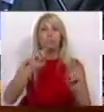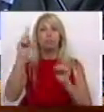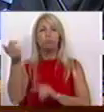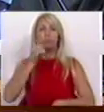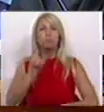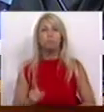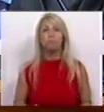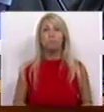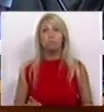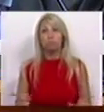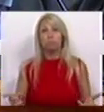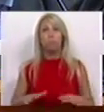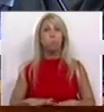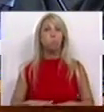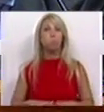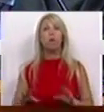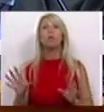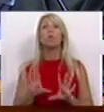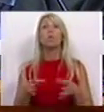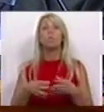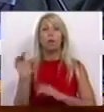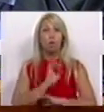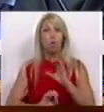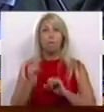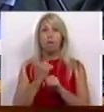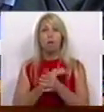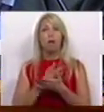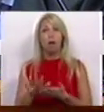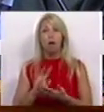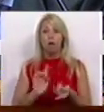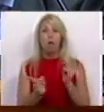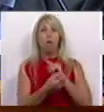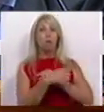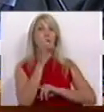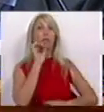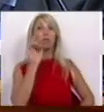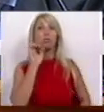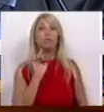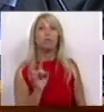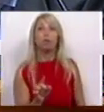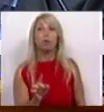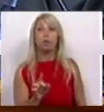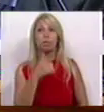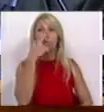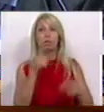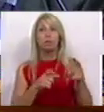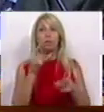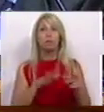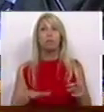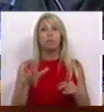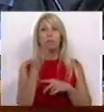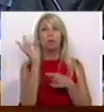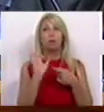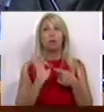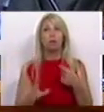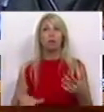a passividade da comunidade europeia, em contradição com os valores civilizacionais que